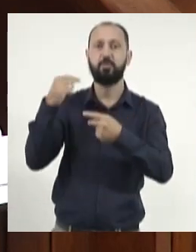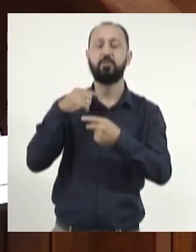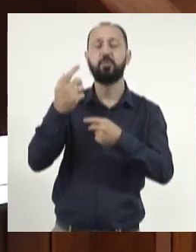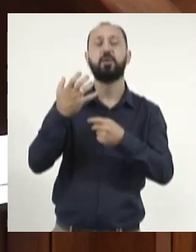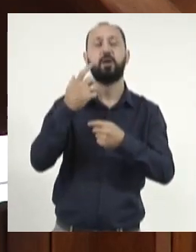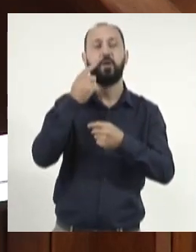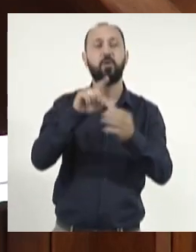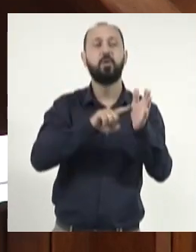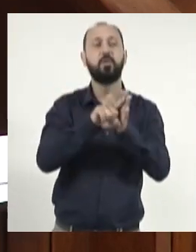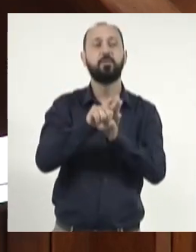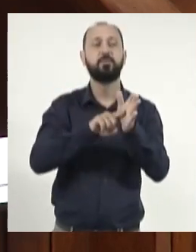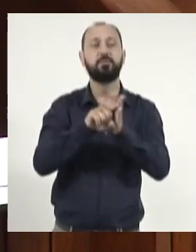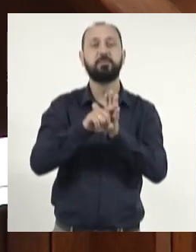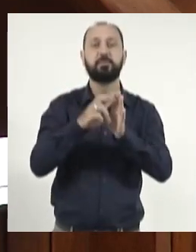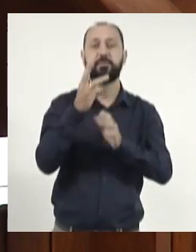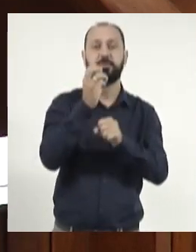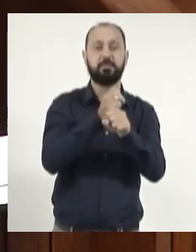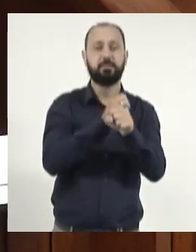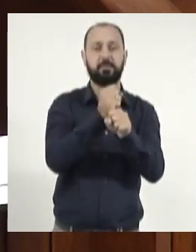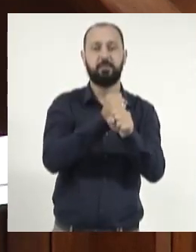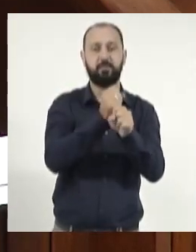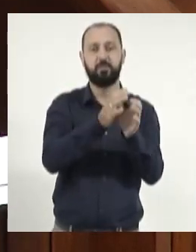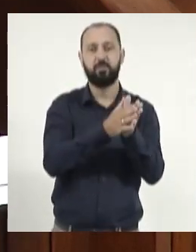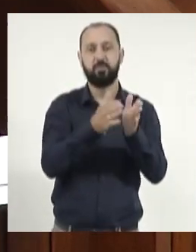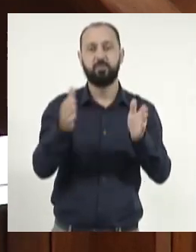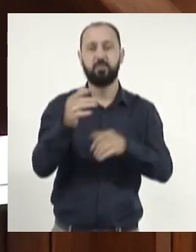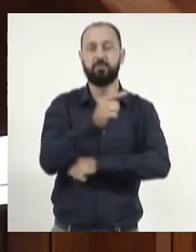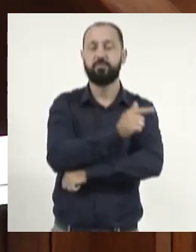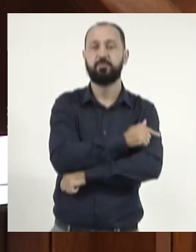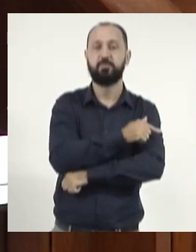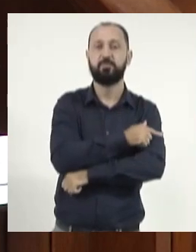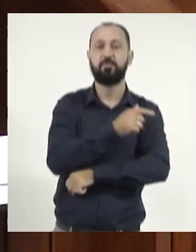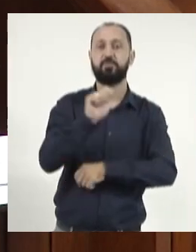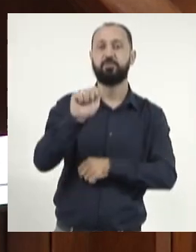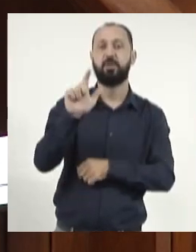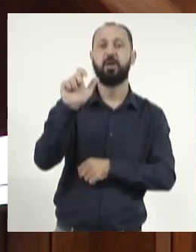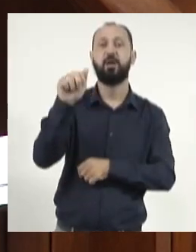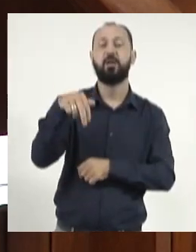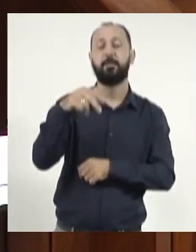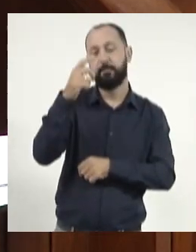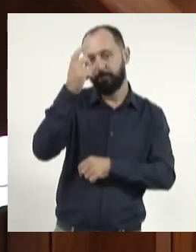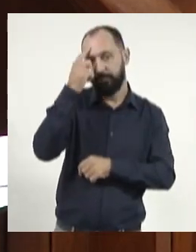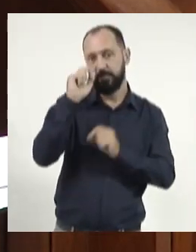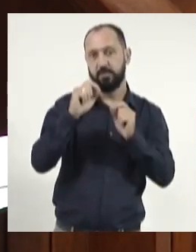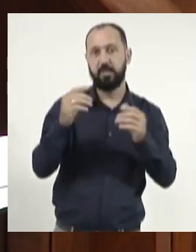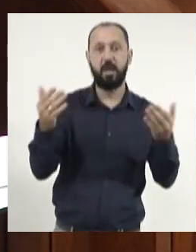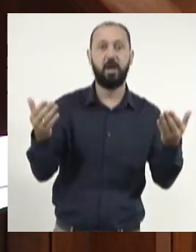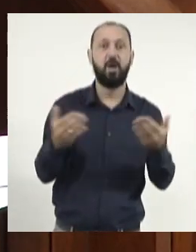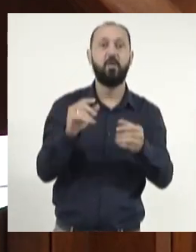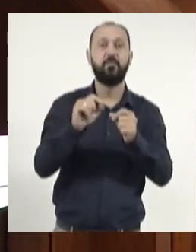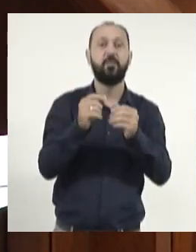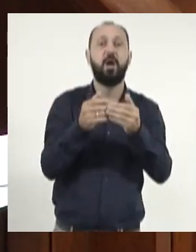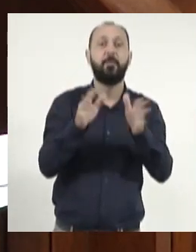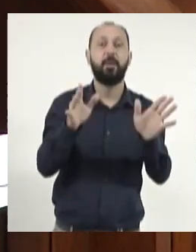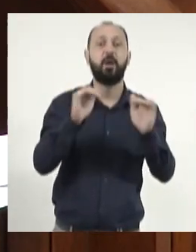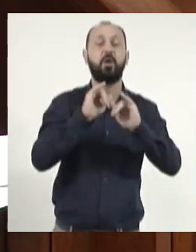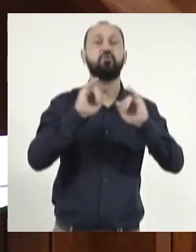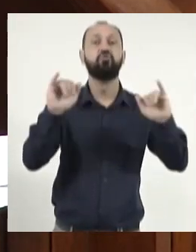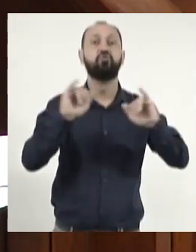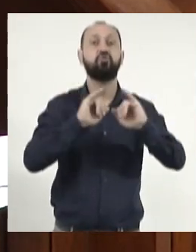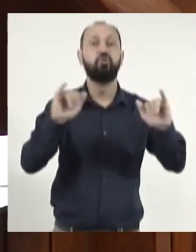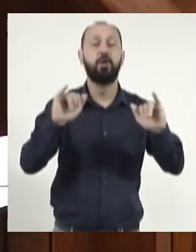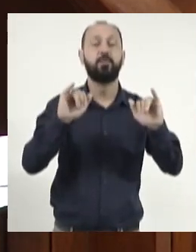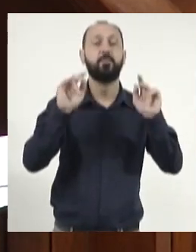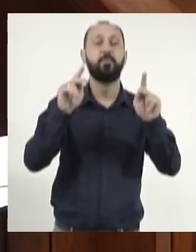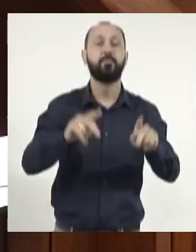queremos agora é o levantamento desses 3 anos sob a gestão de Alan Guedes. Considerando que recentemente foi amplamente divulgado pela